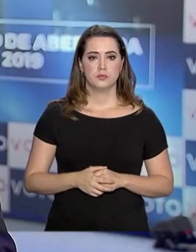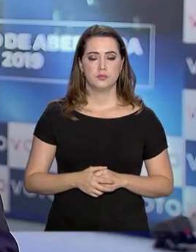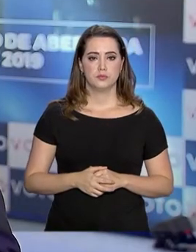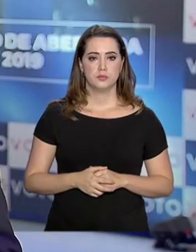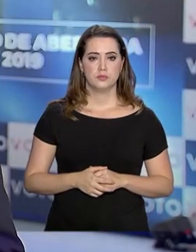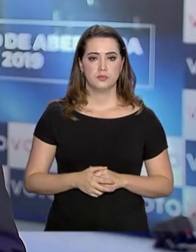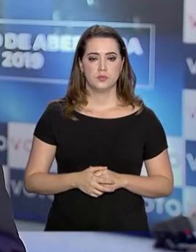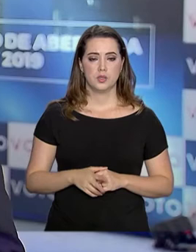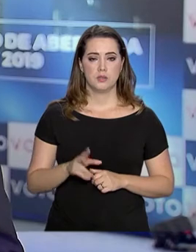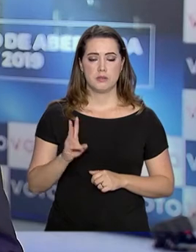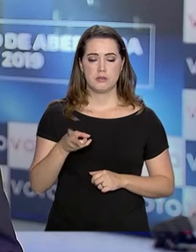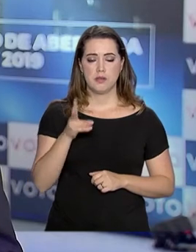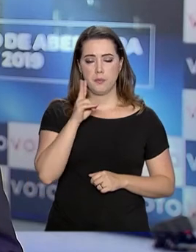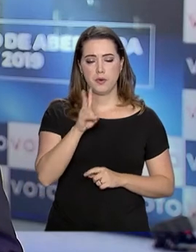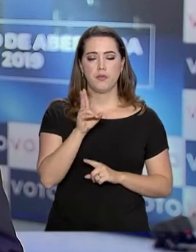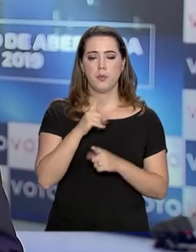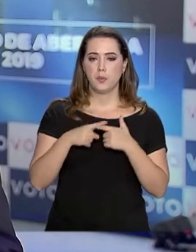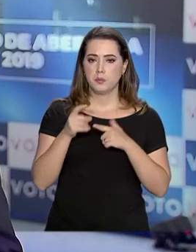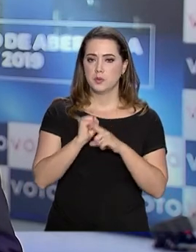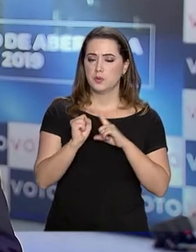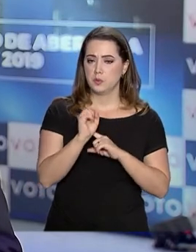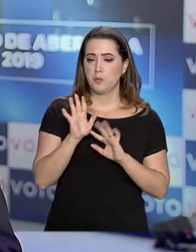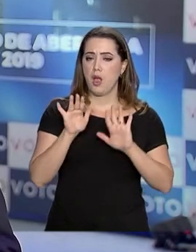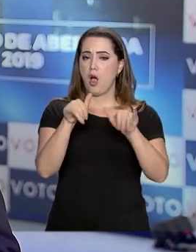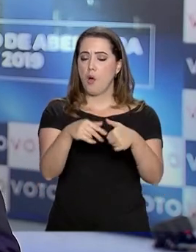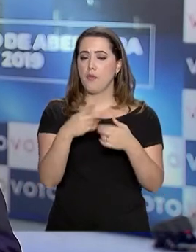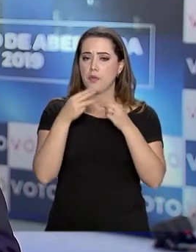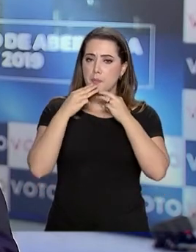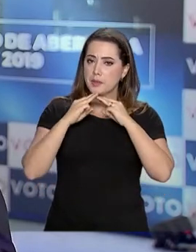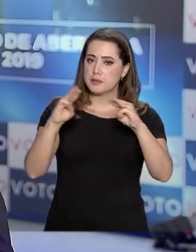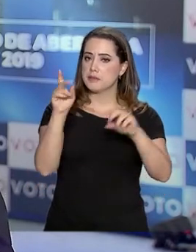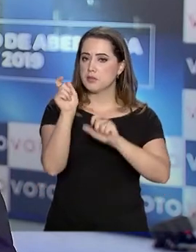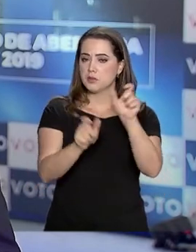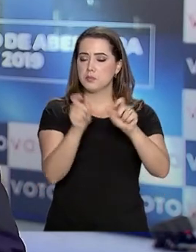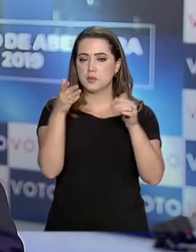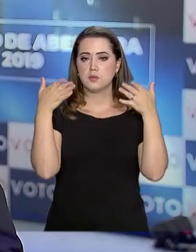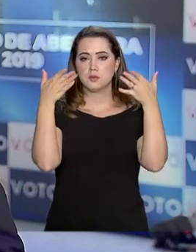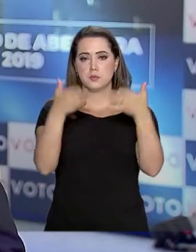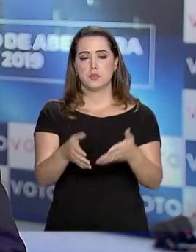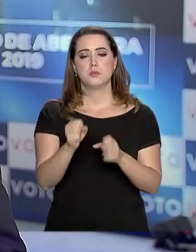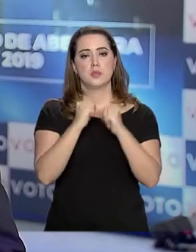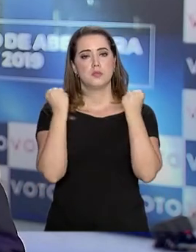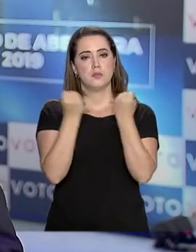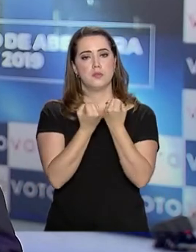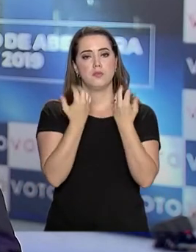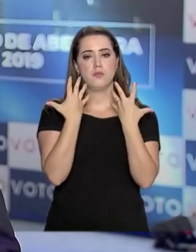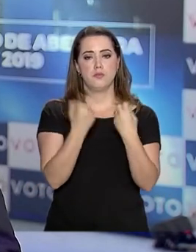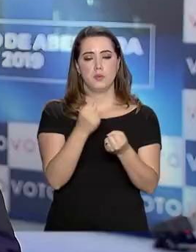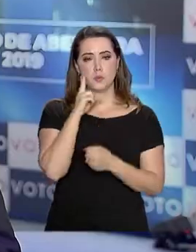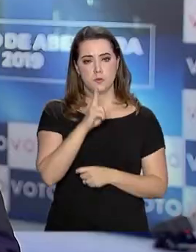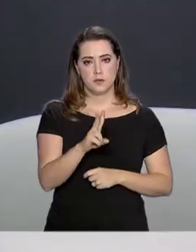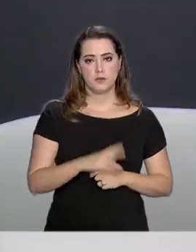Ao fim do discurso, Hamilton Morão deixou uma mensagem aos participantes do seminário. Vamos ver.